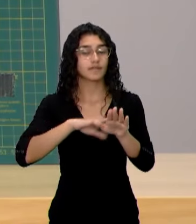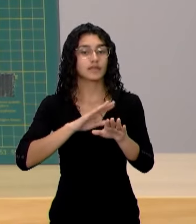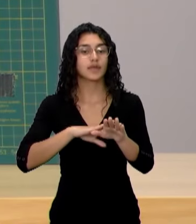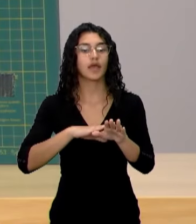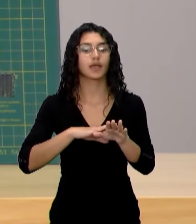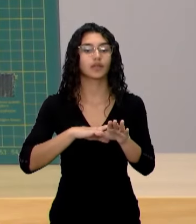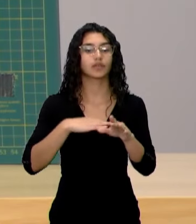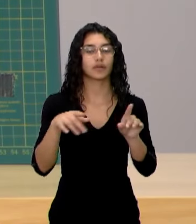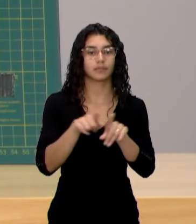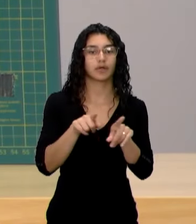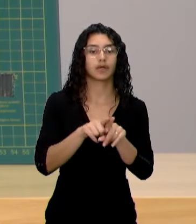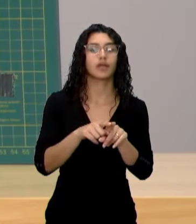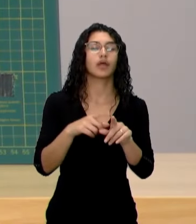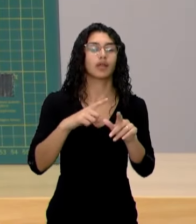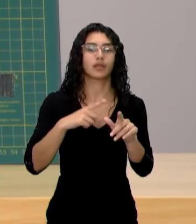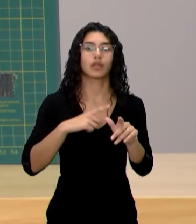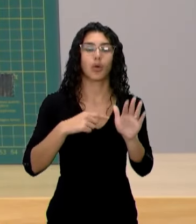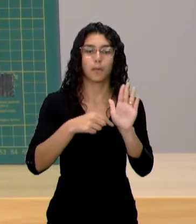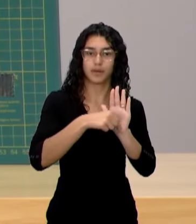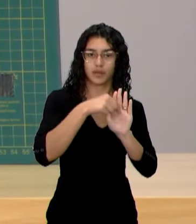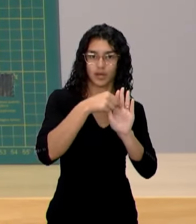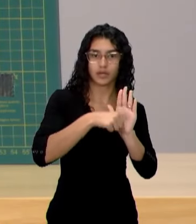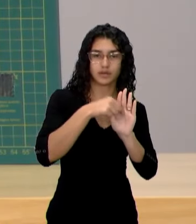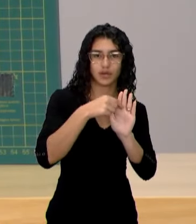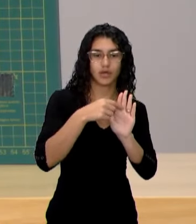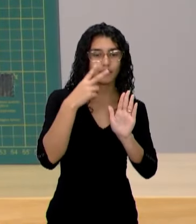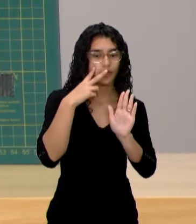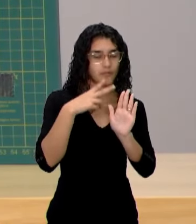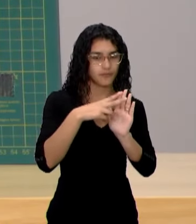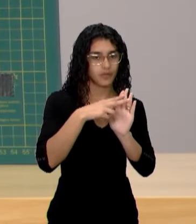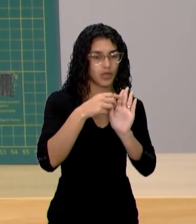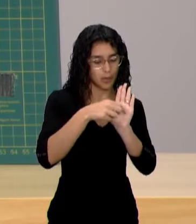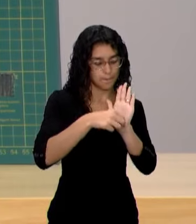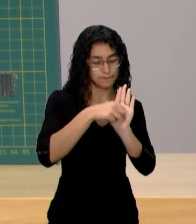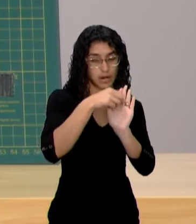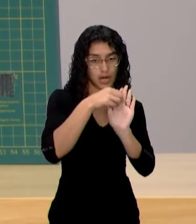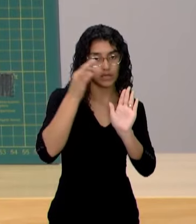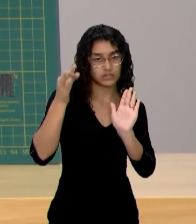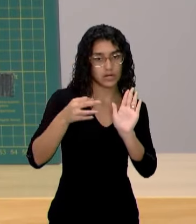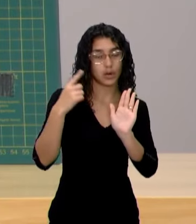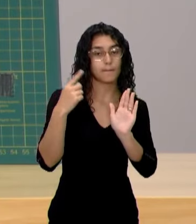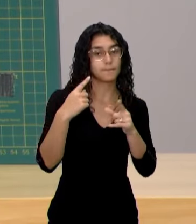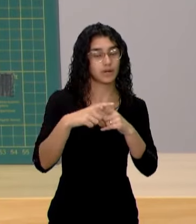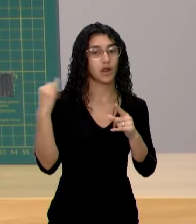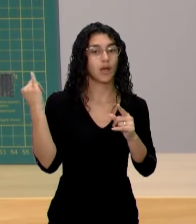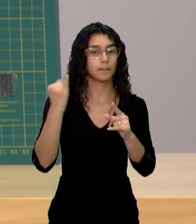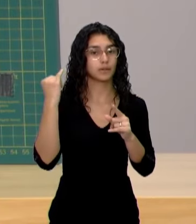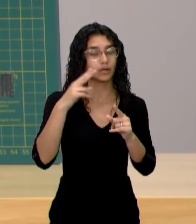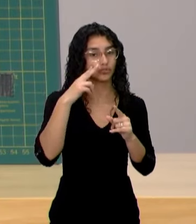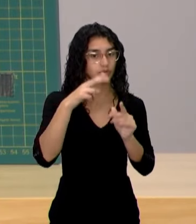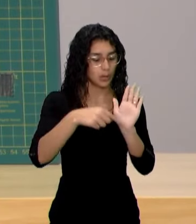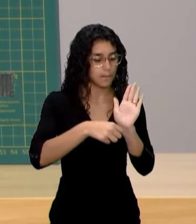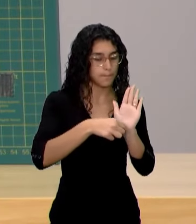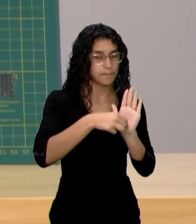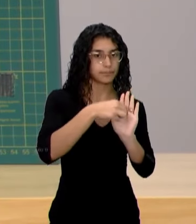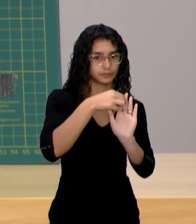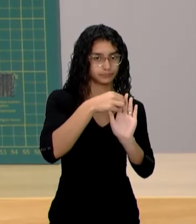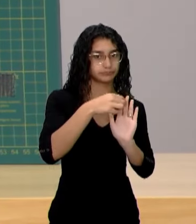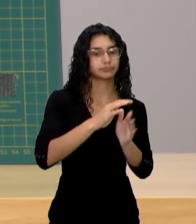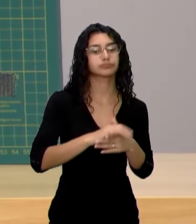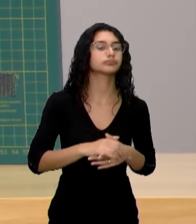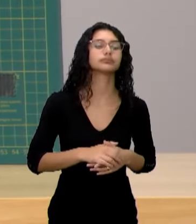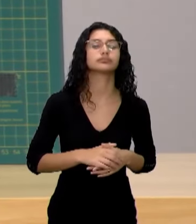transferidor transparente, ele vai estar um tracinho transparente aí, você marca nessa linha de fé, porque é importante ver essa linha de fé aí, tá certo?